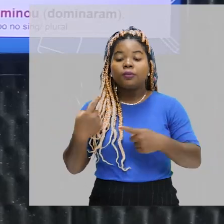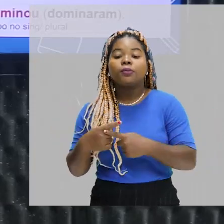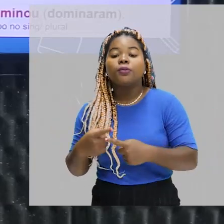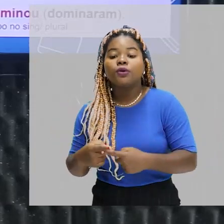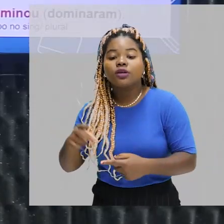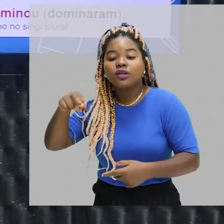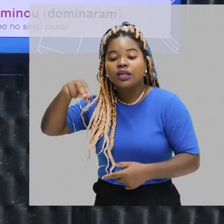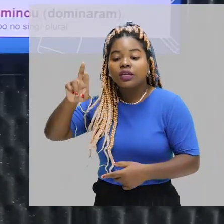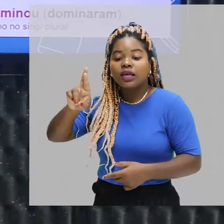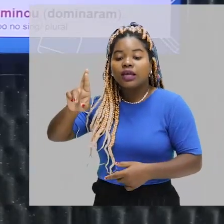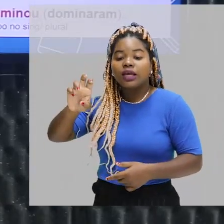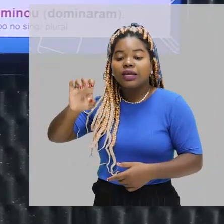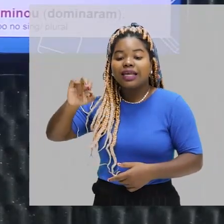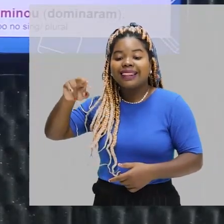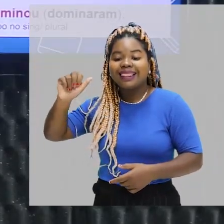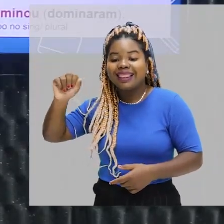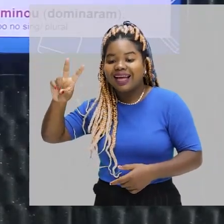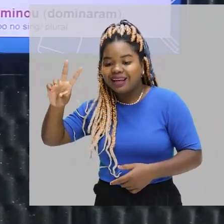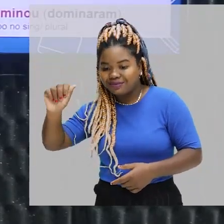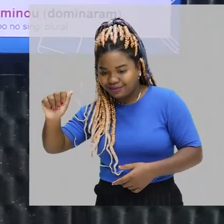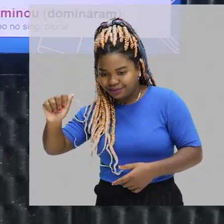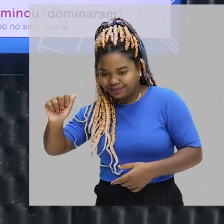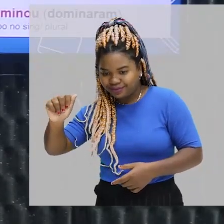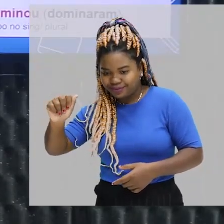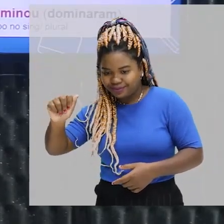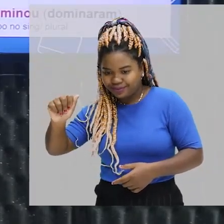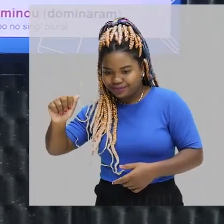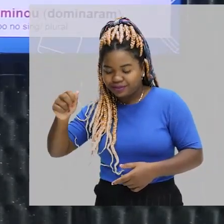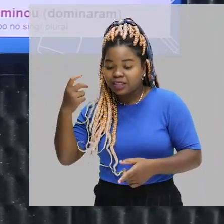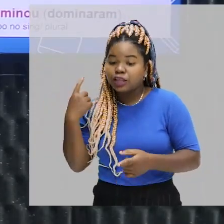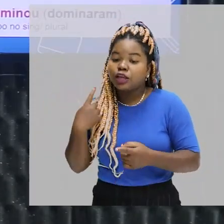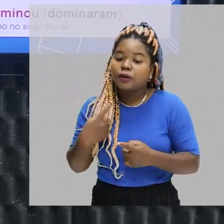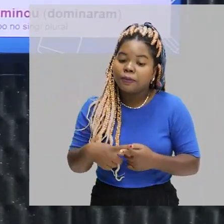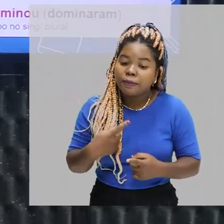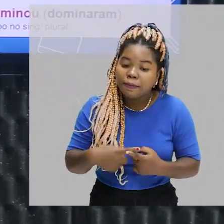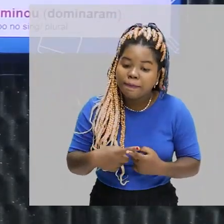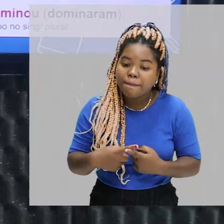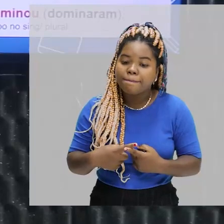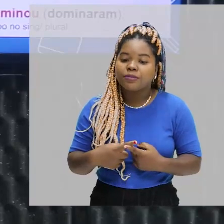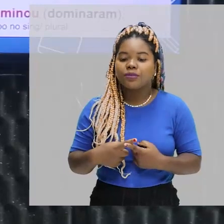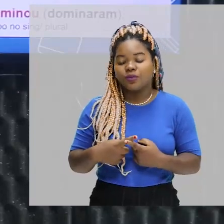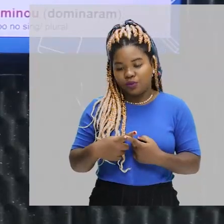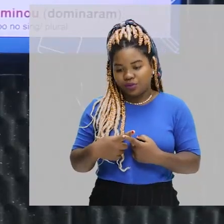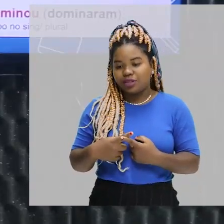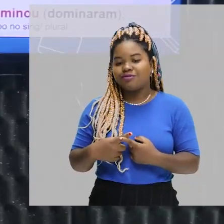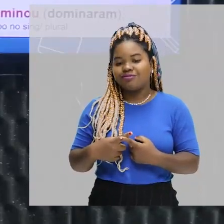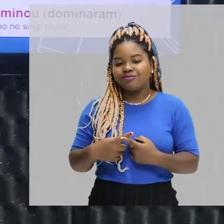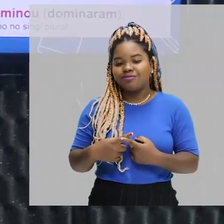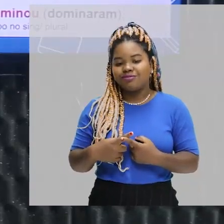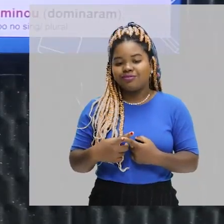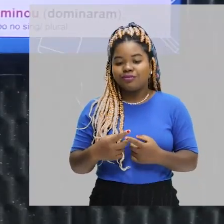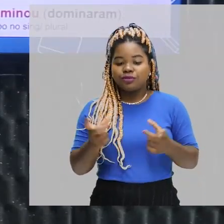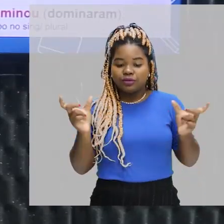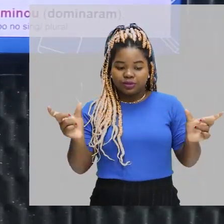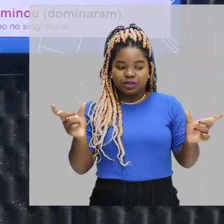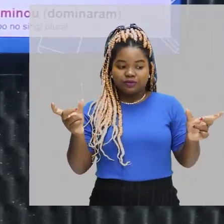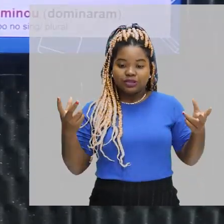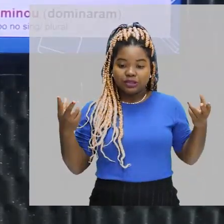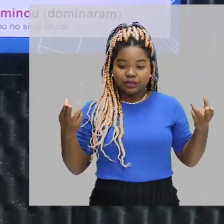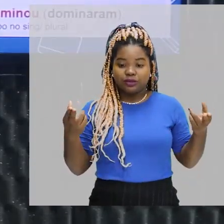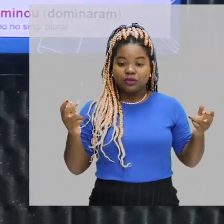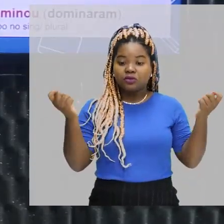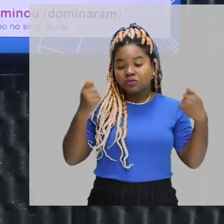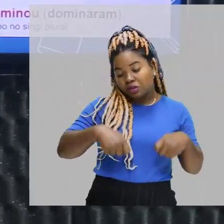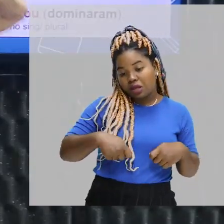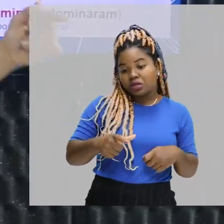Porque são sinônimas. Então, eu posso colocar tanto no singular quanto no plural. Tá bom? A paz